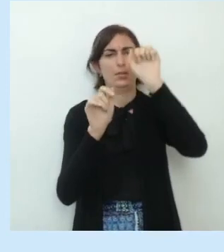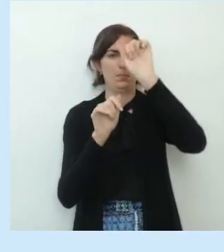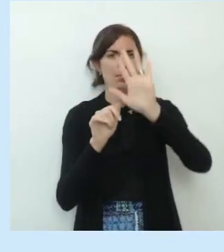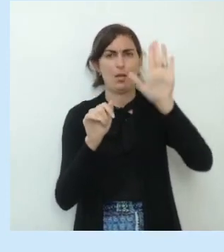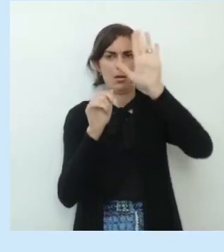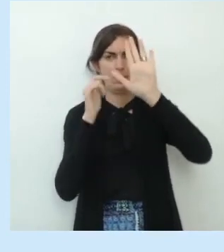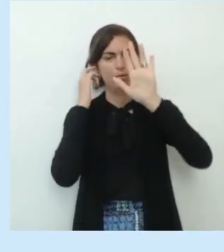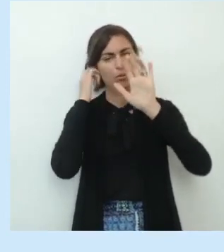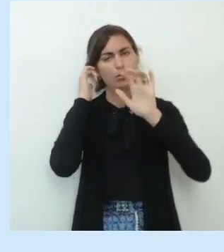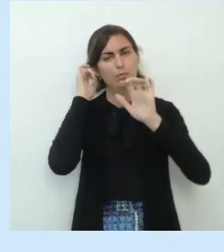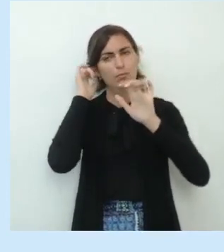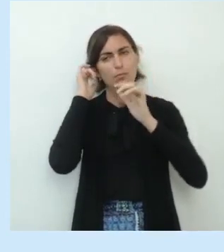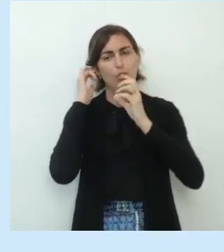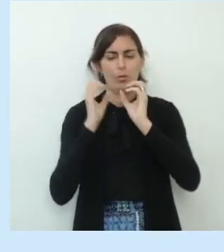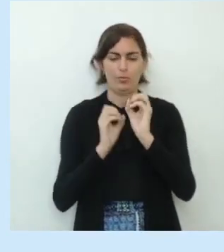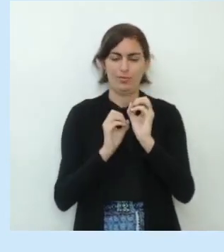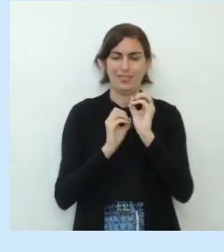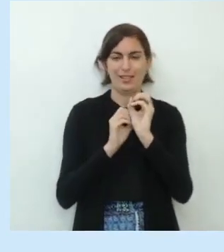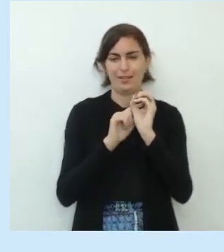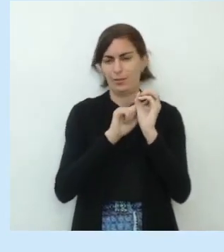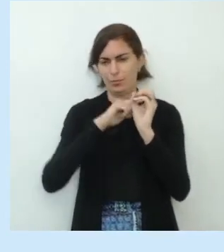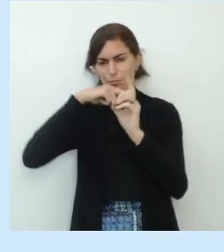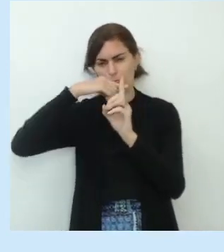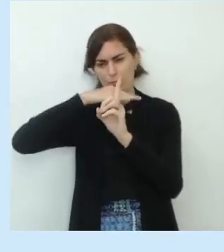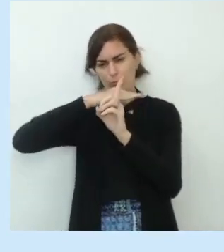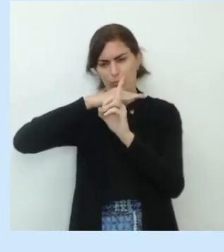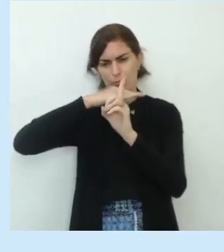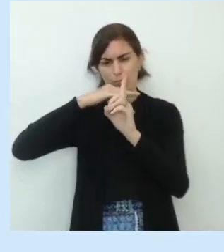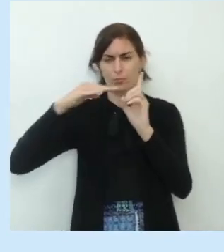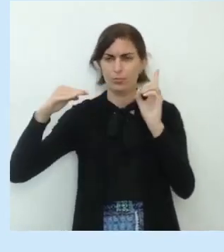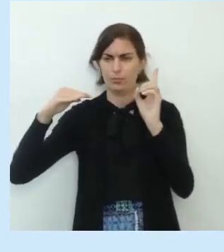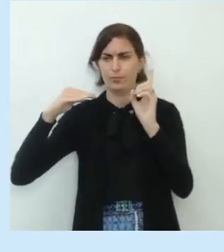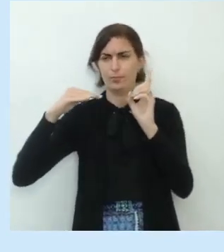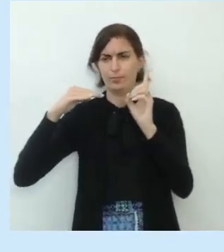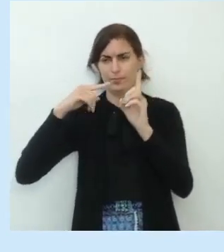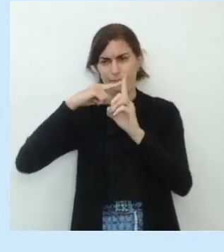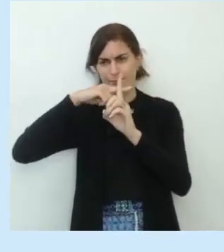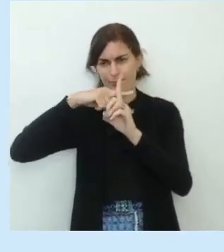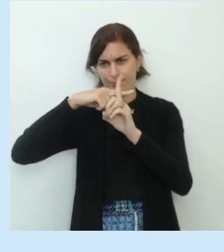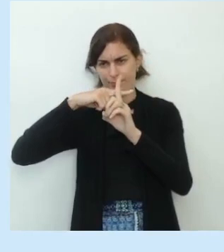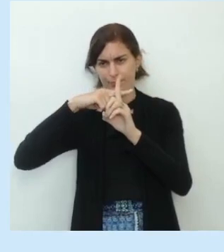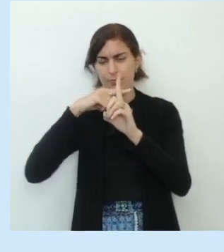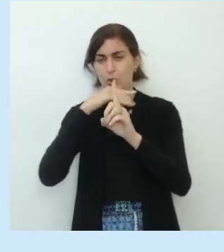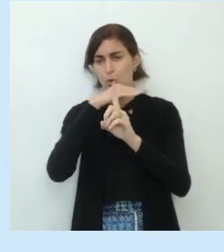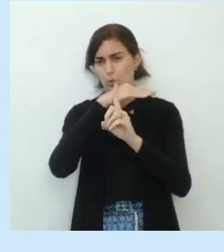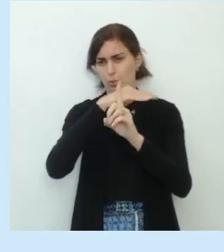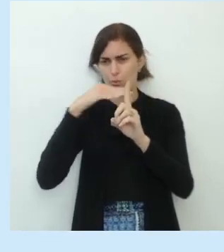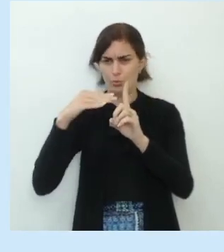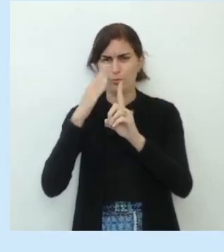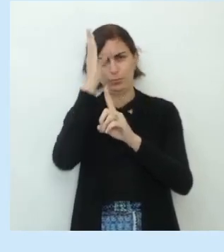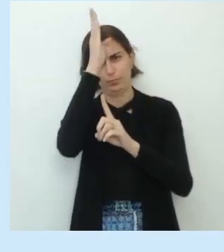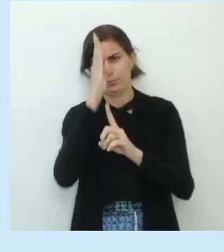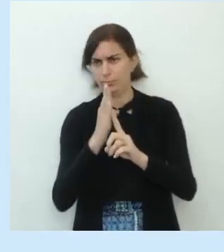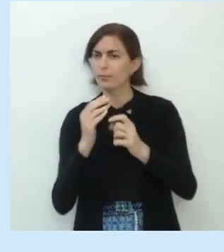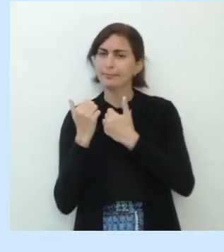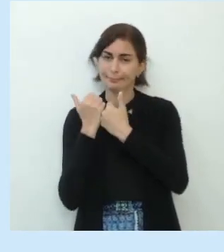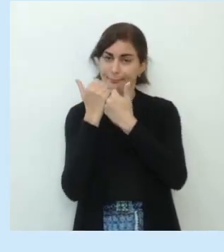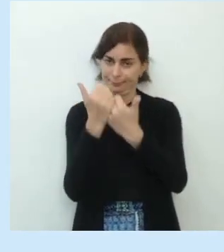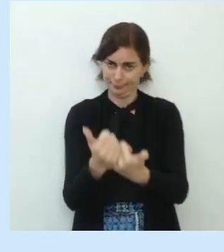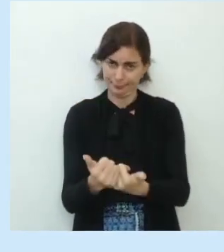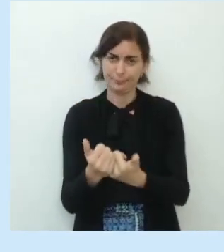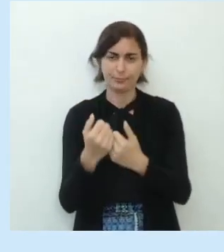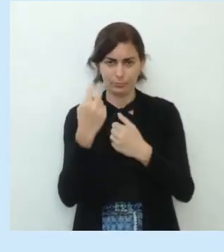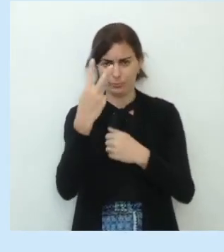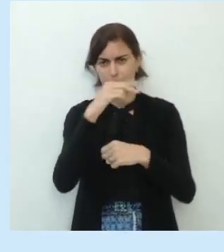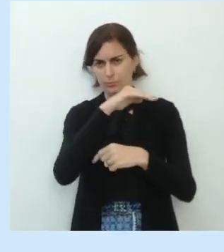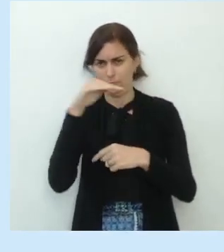imagem. E a origem é esse zero, como se representássemos aí duas retas. Na verdade, ele representa duas